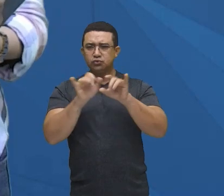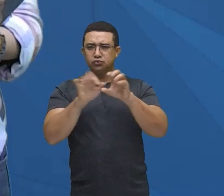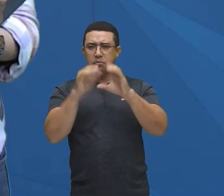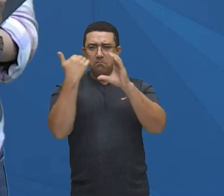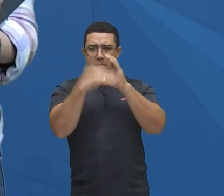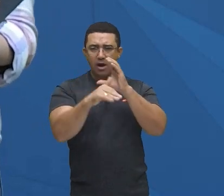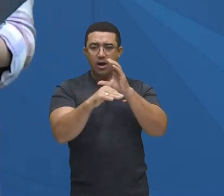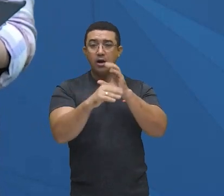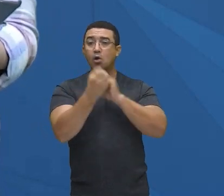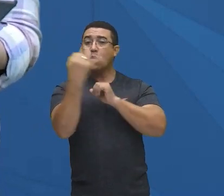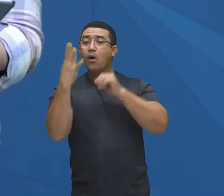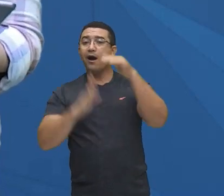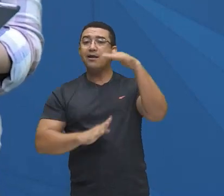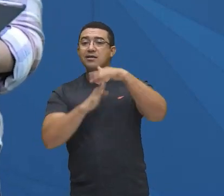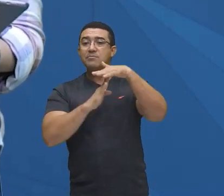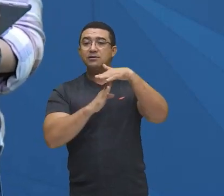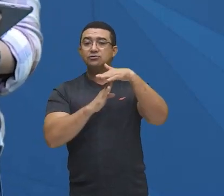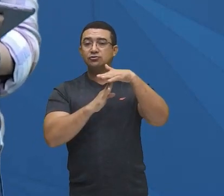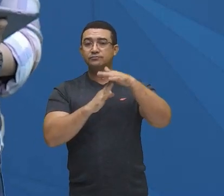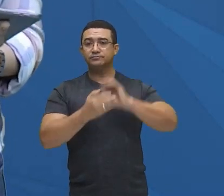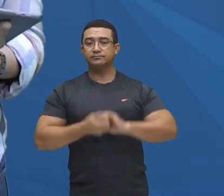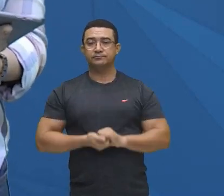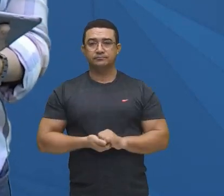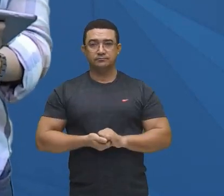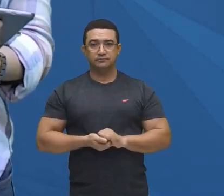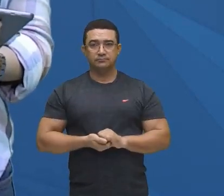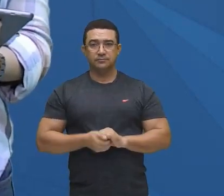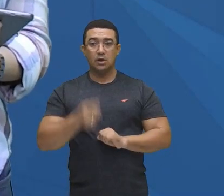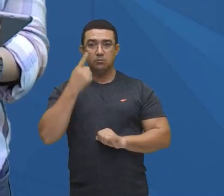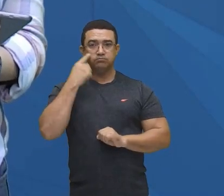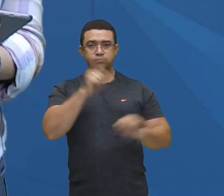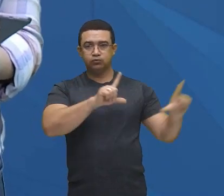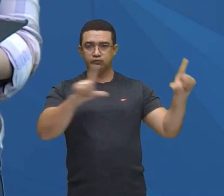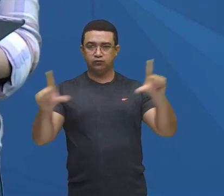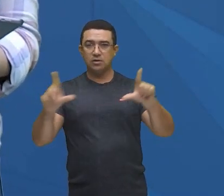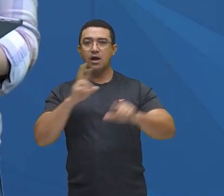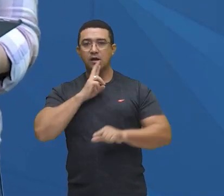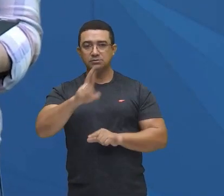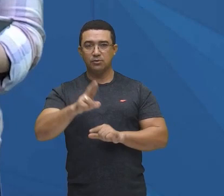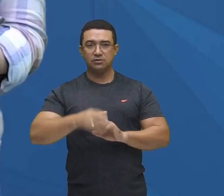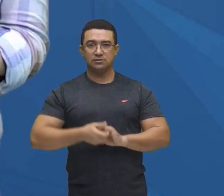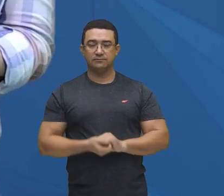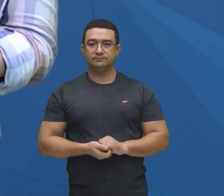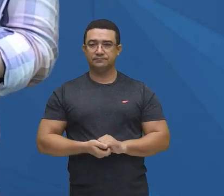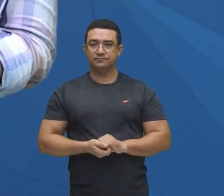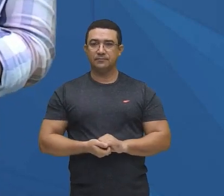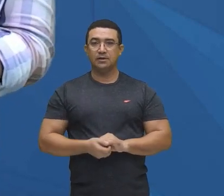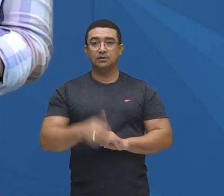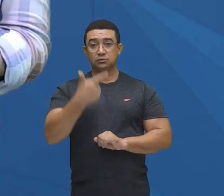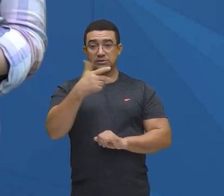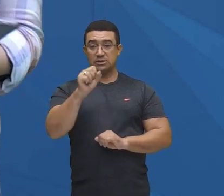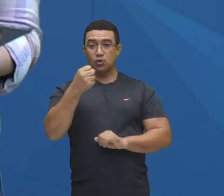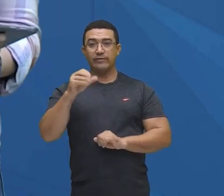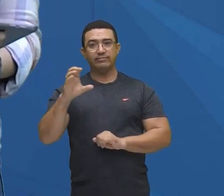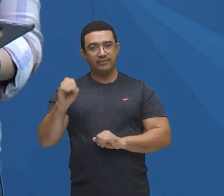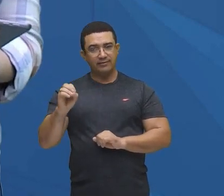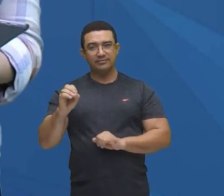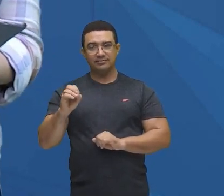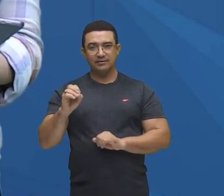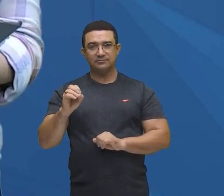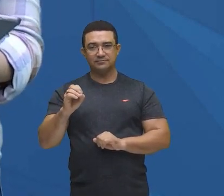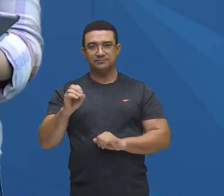já tem a resposta tabulada, agora a gente vai para o nosso gabarito. Resposta na tela, olha só,